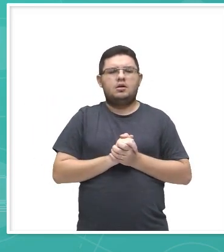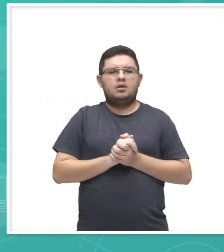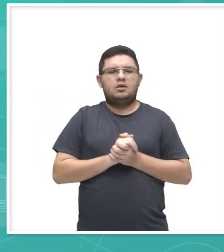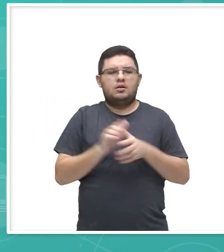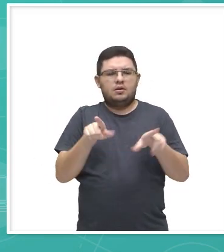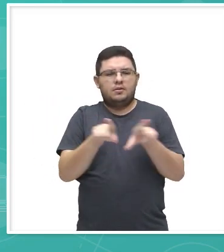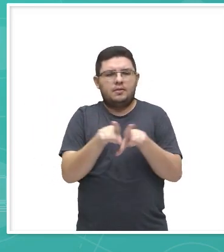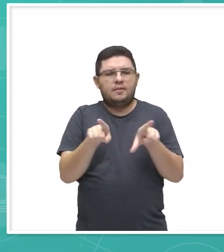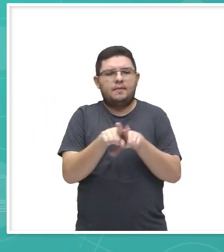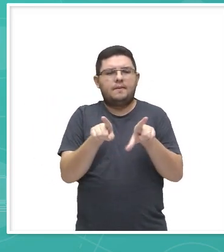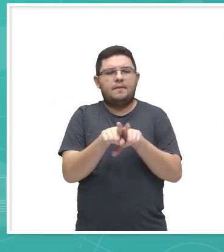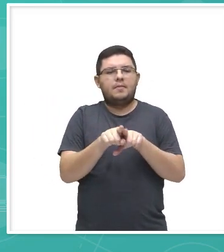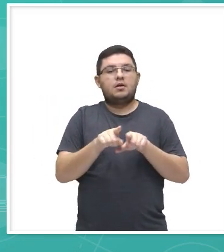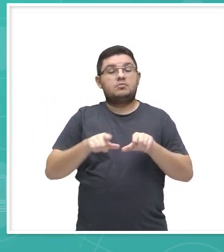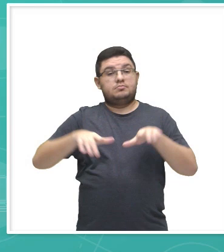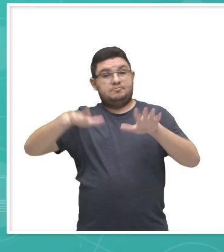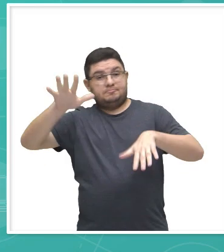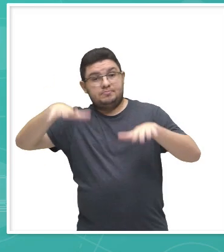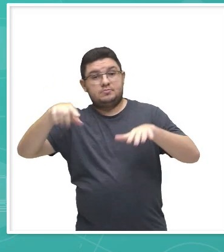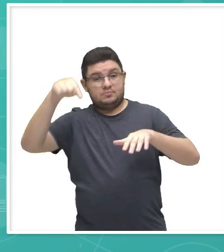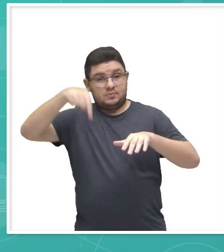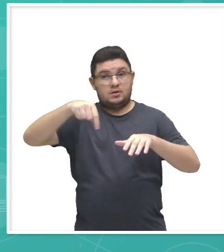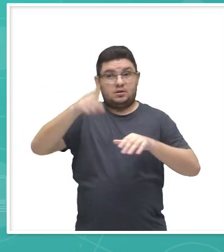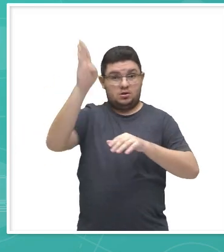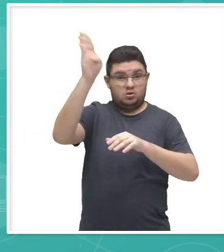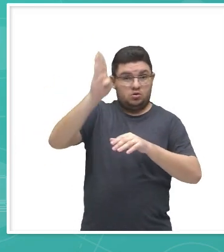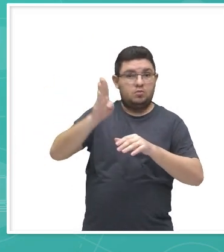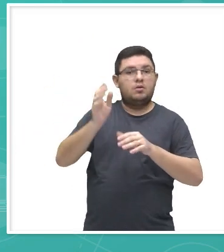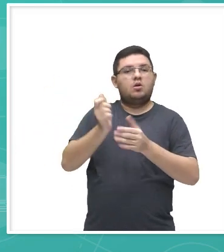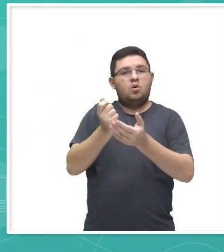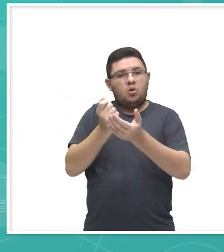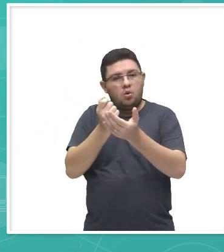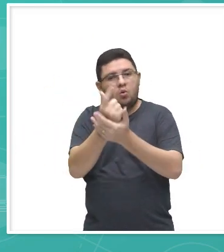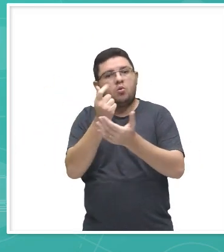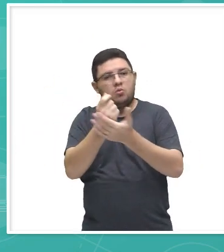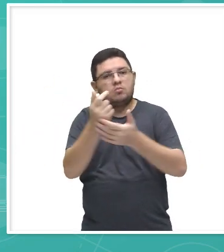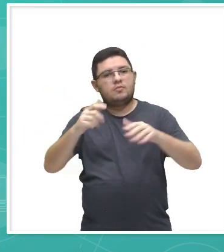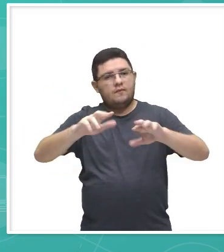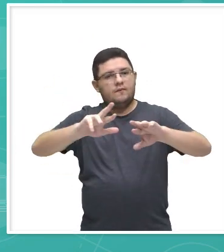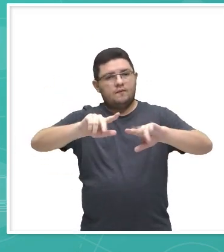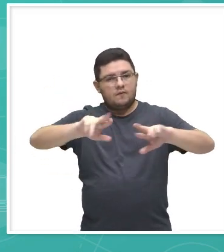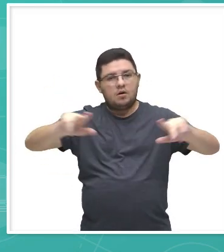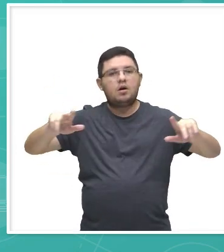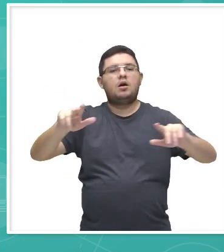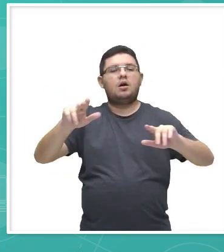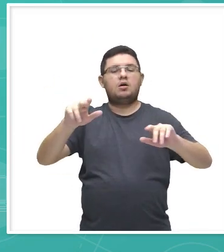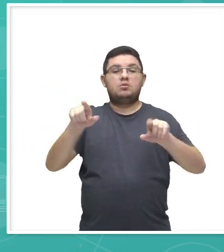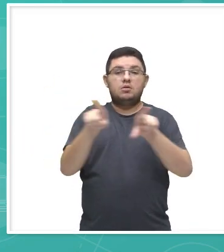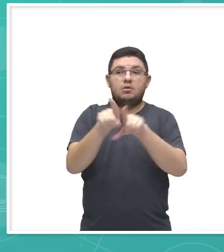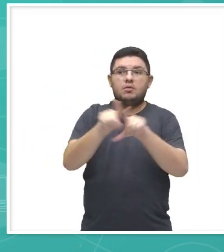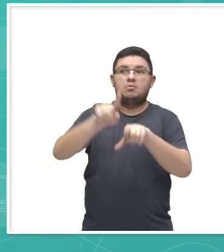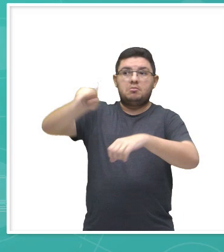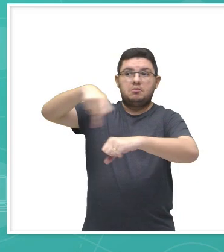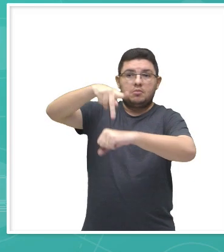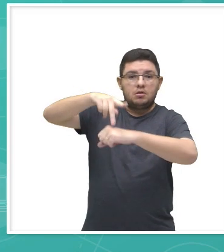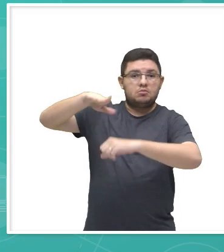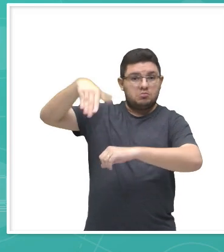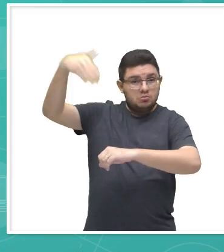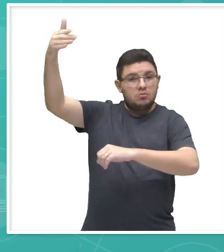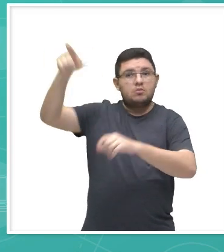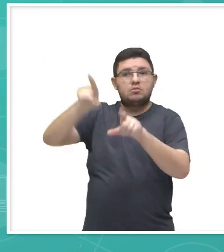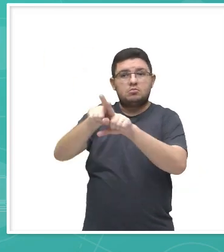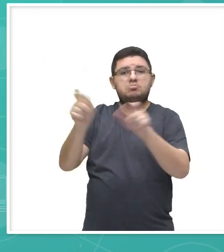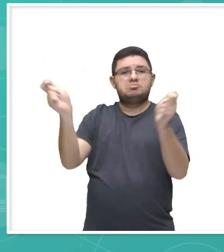consumidor, tanto externo, né, quanto interno, né, para você comercializar, exportar aí para outros países